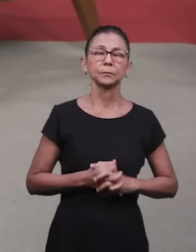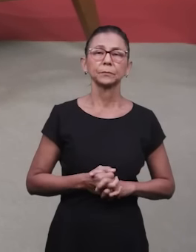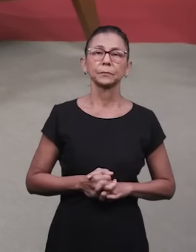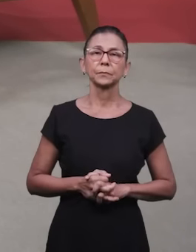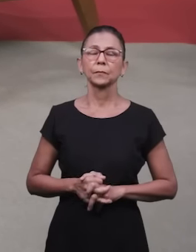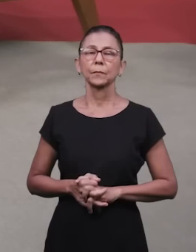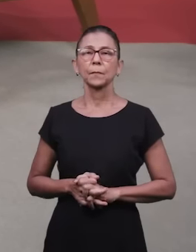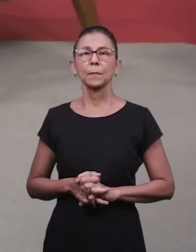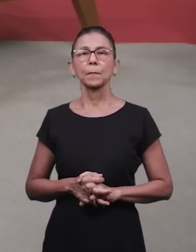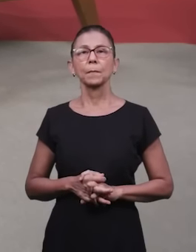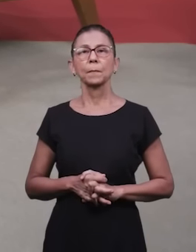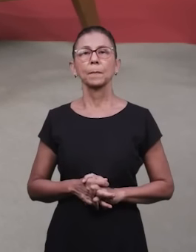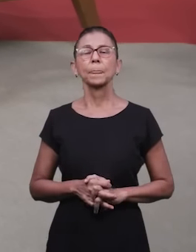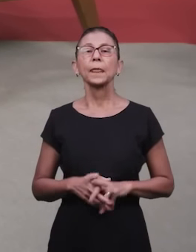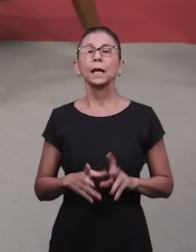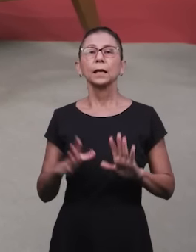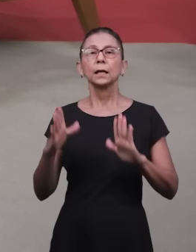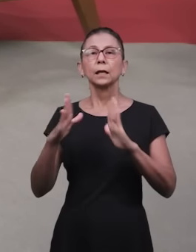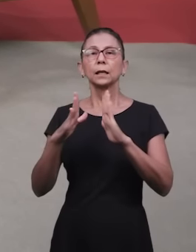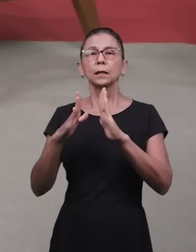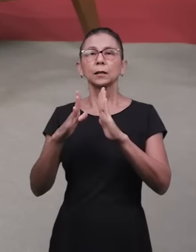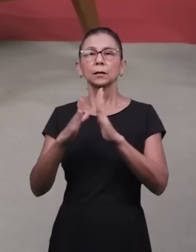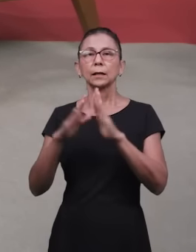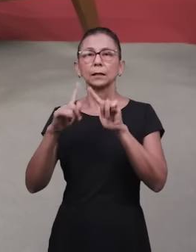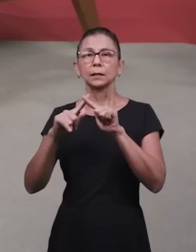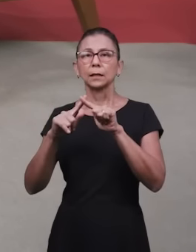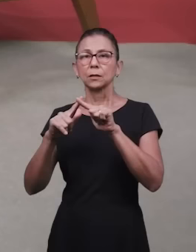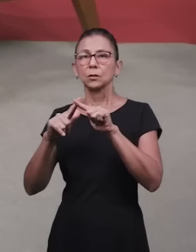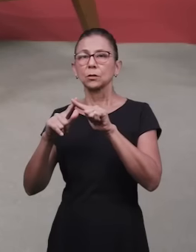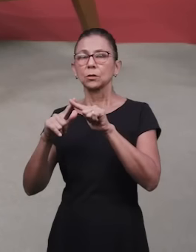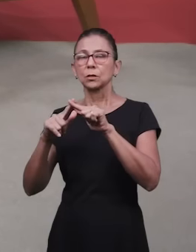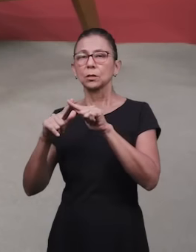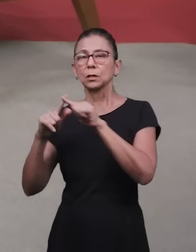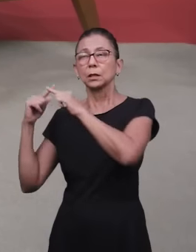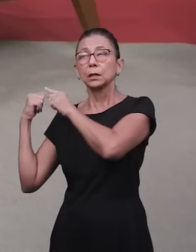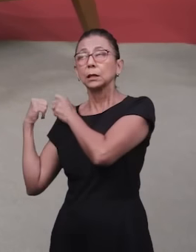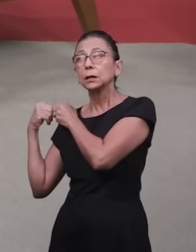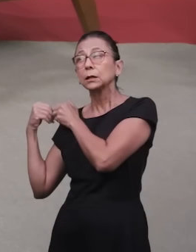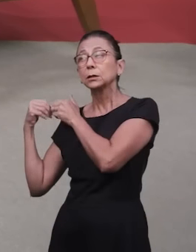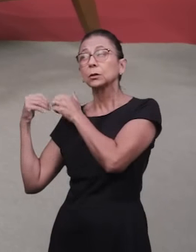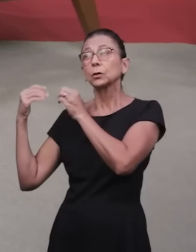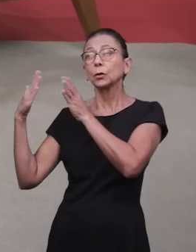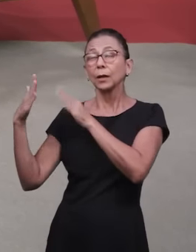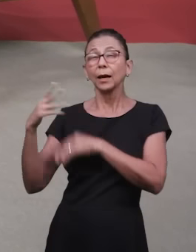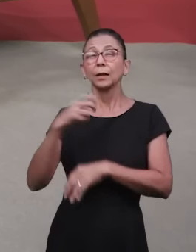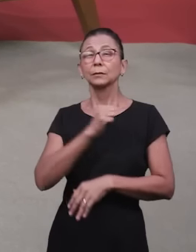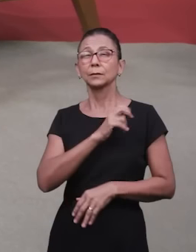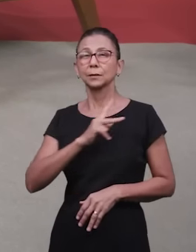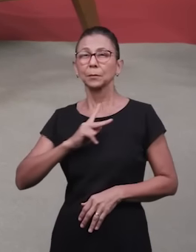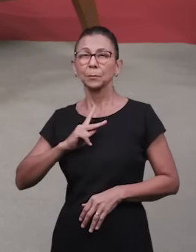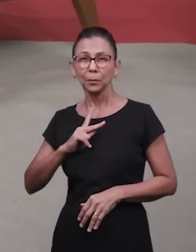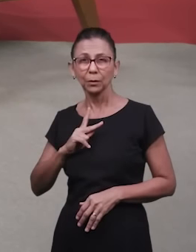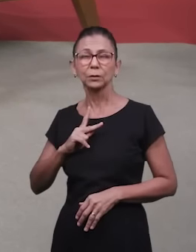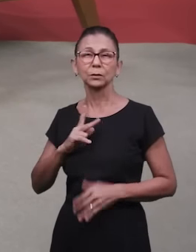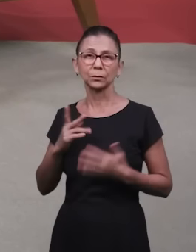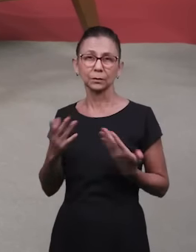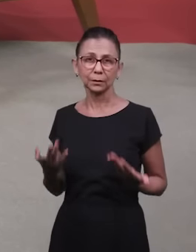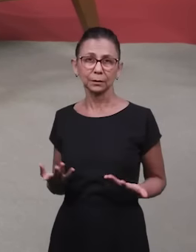palavra trazida no início da história da igreja, lá na igreja primitiva, que foi essa palavra da carta de João, e que